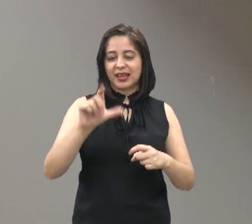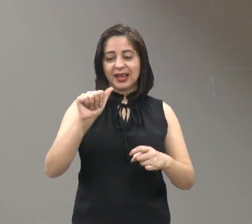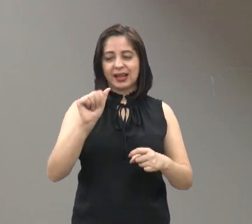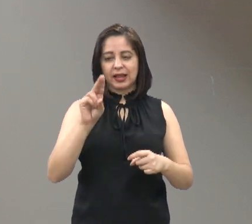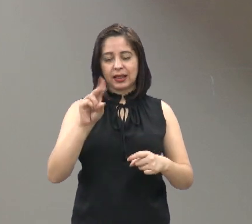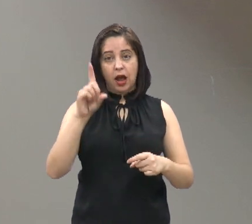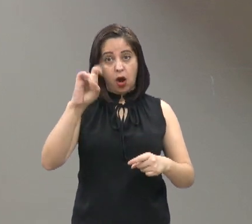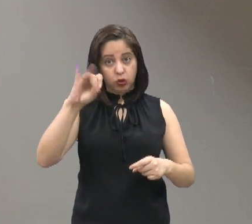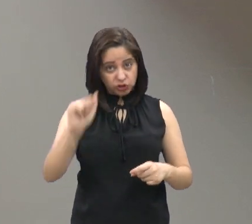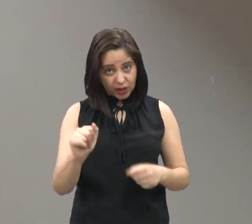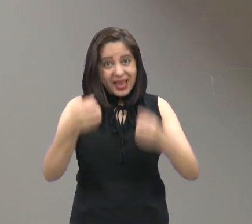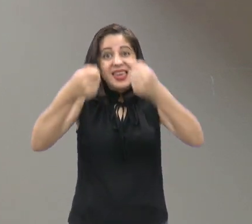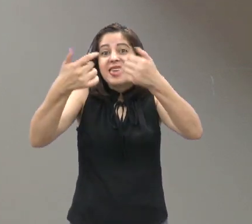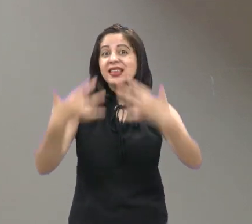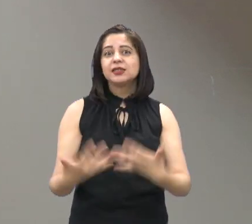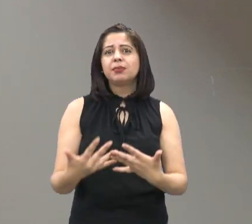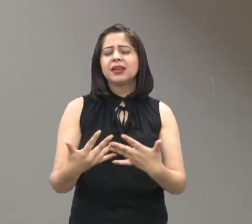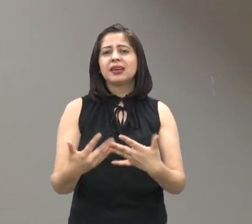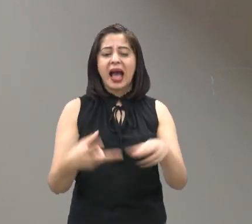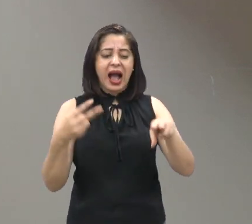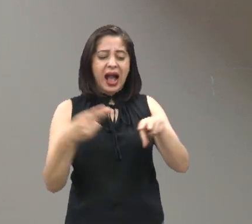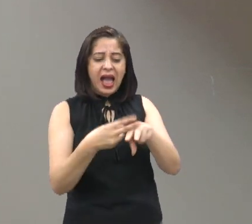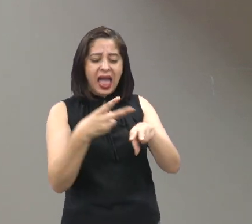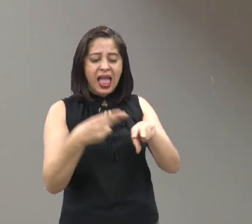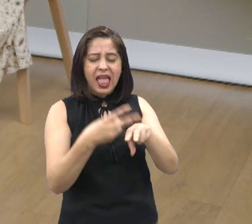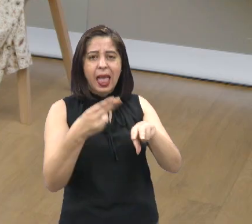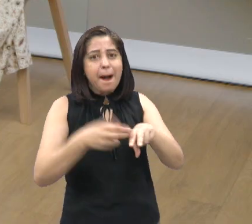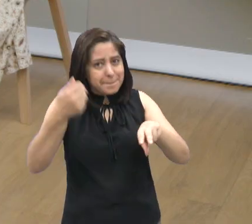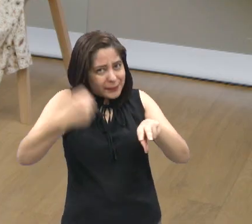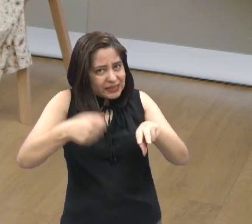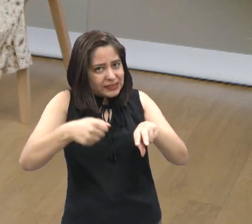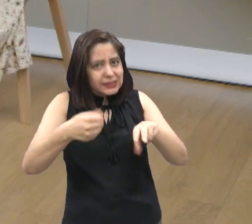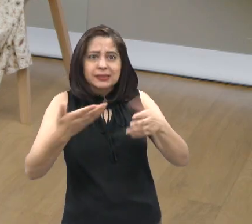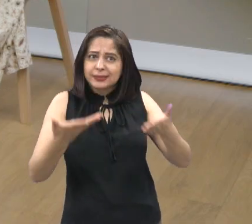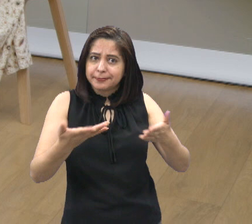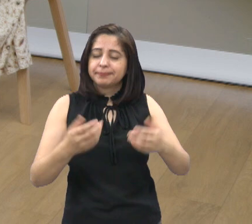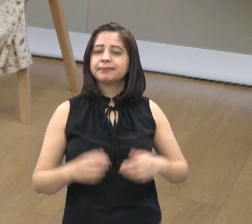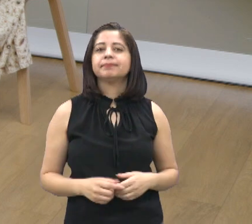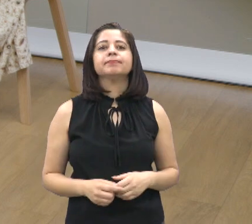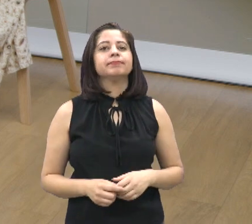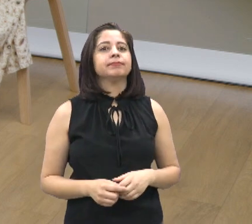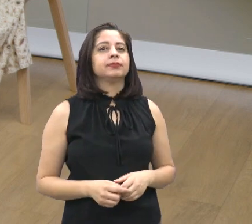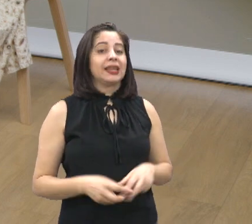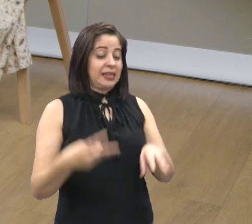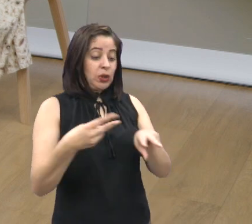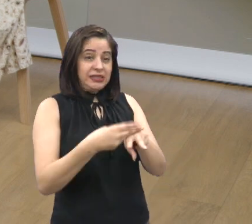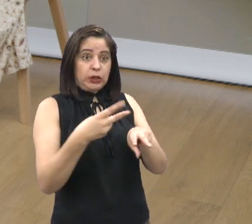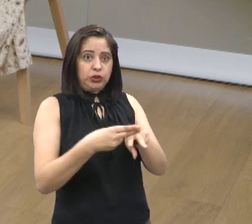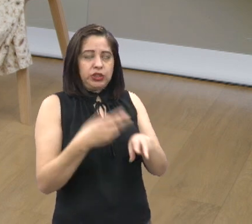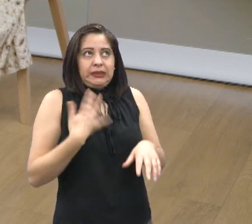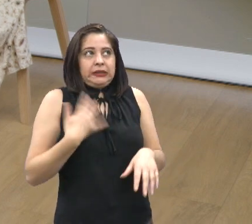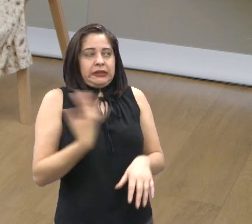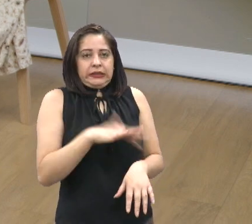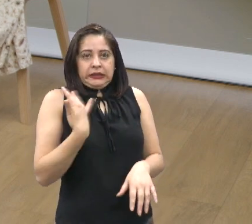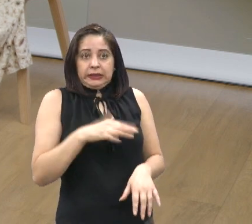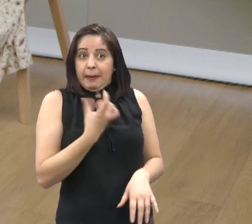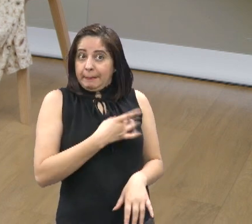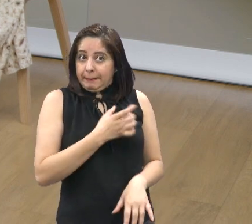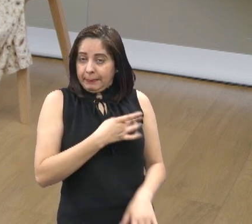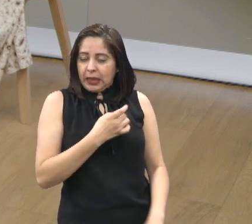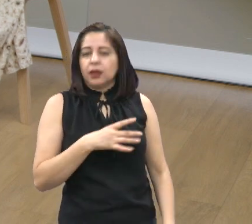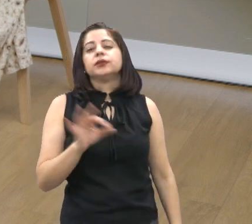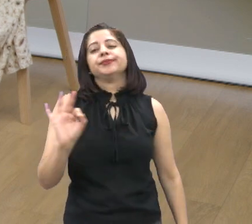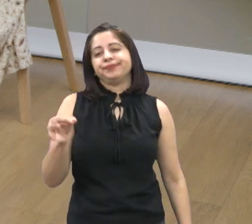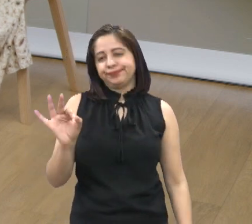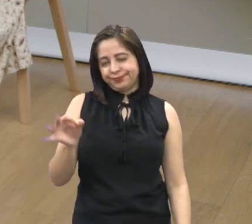conversar com a gente sobre quando a cirurgia é indicada. Doutora, cirurgia assusta todo mundo. Com certeza. Quando fala